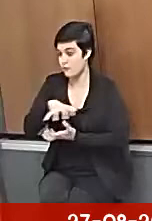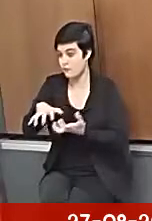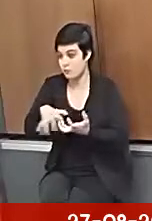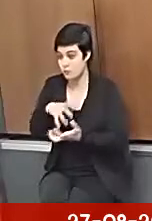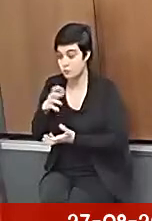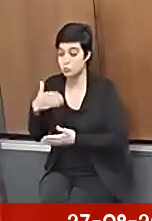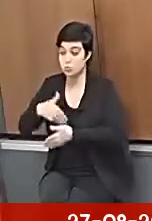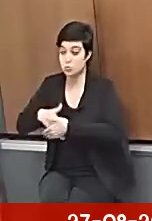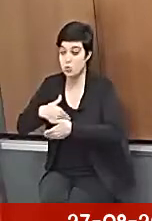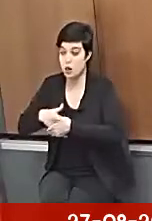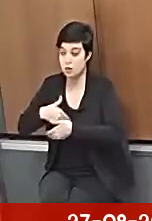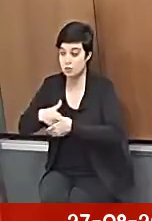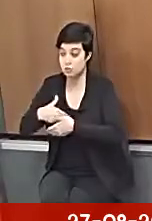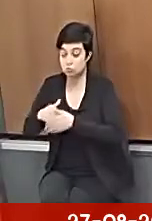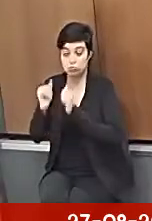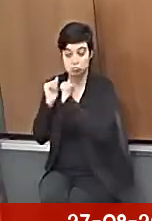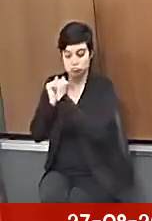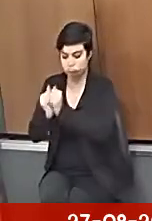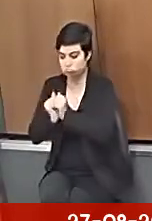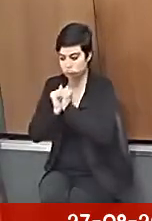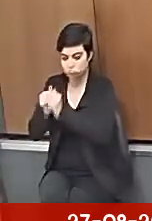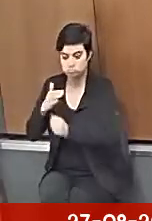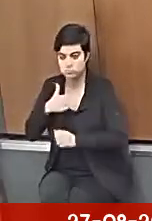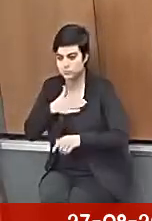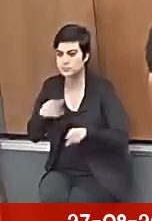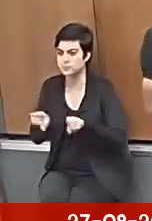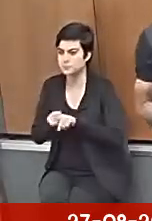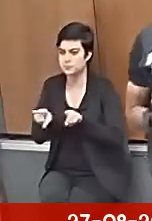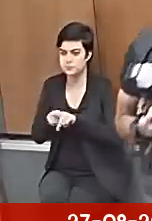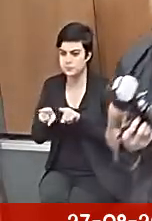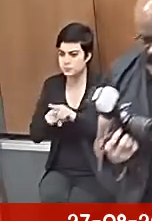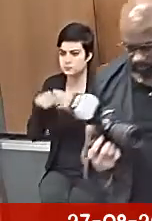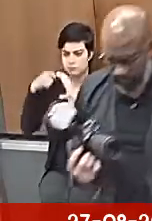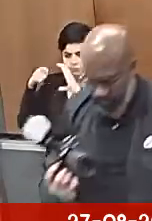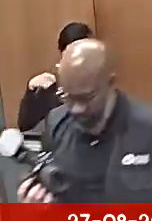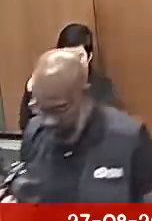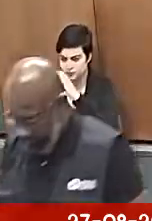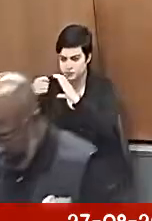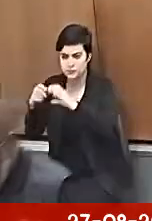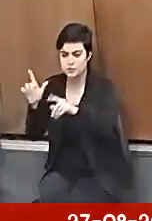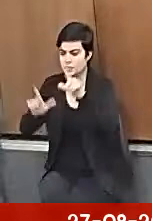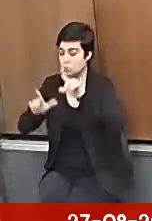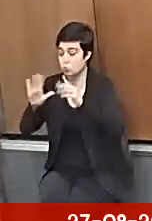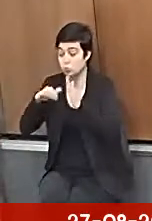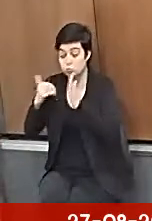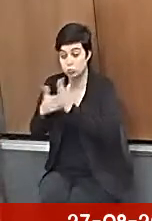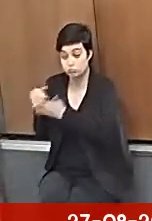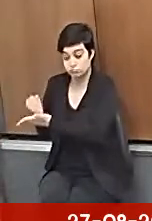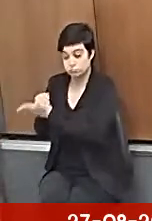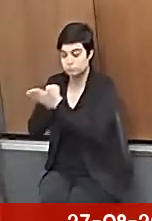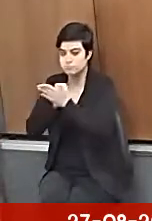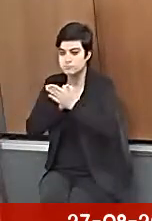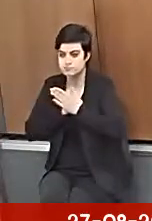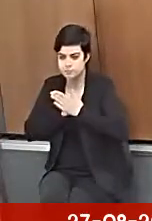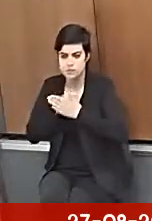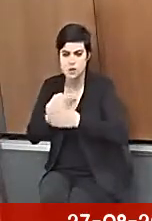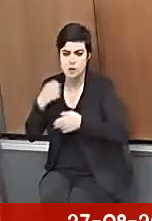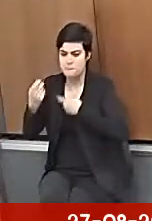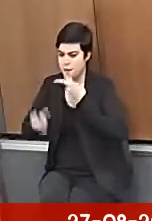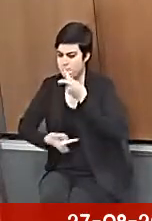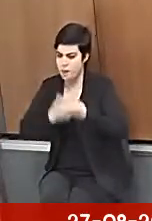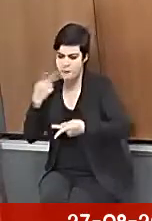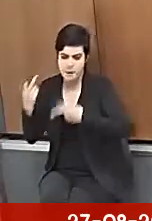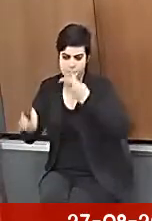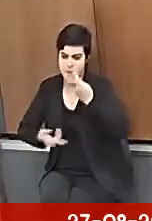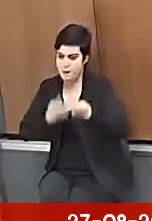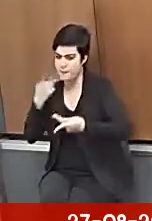de toda a imprensa nem fui capa do jornal tempo e tudo e falando pra caramba eu falo